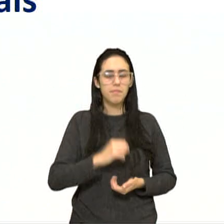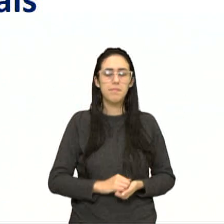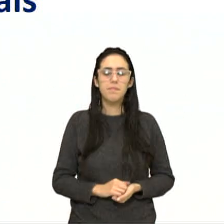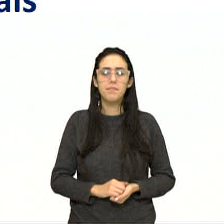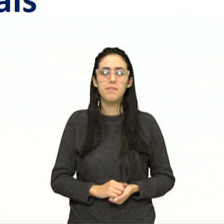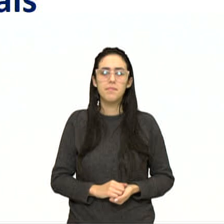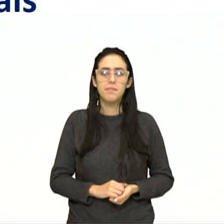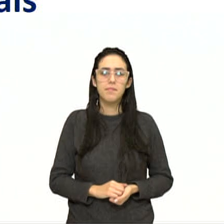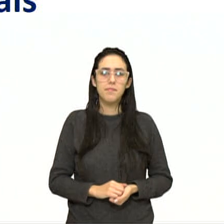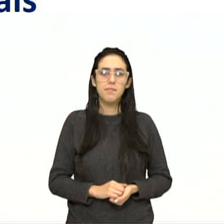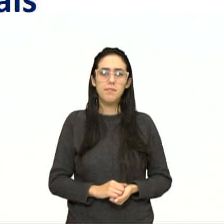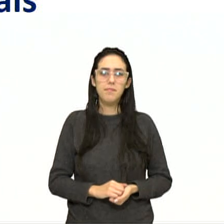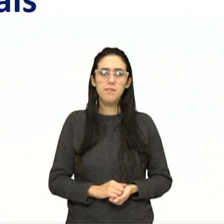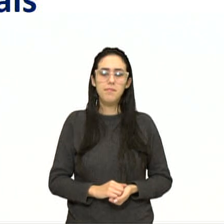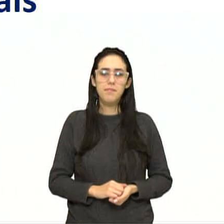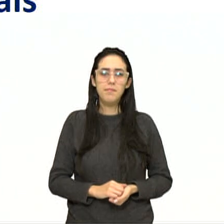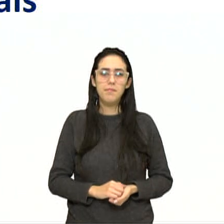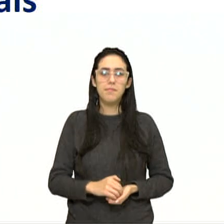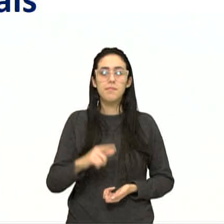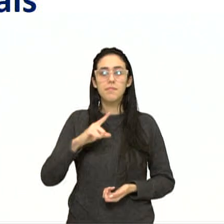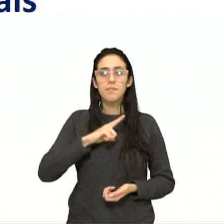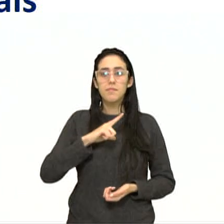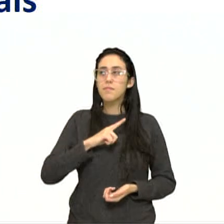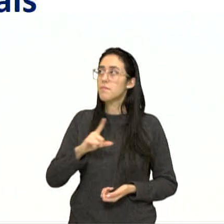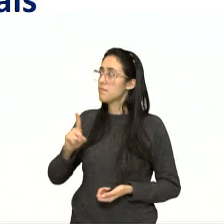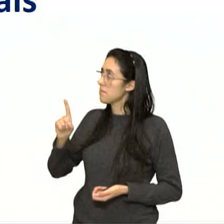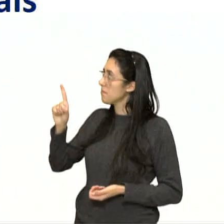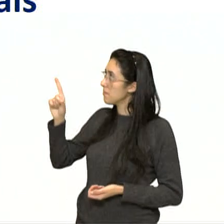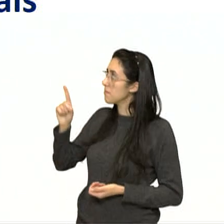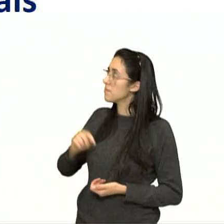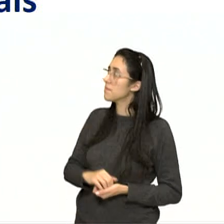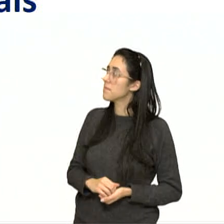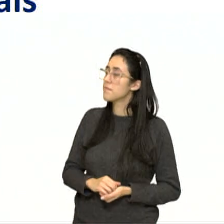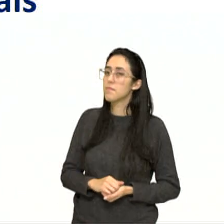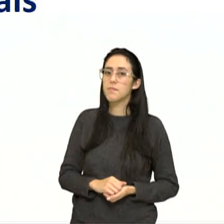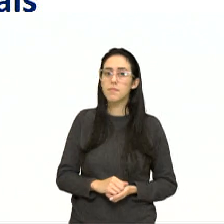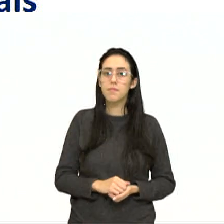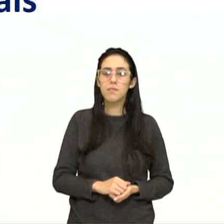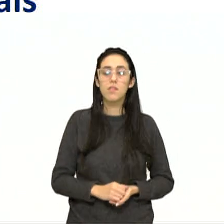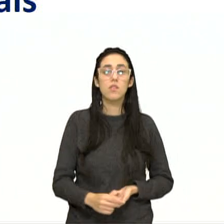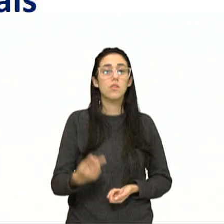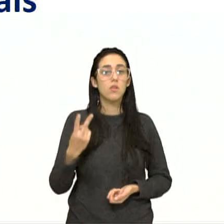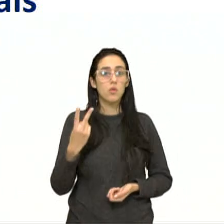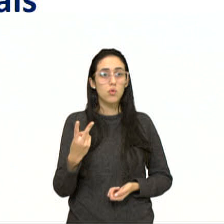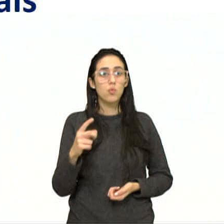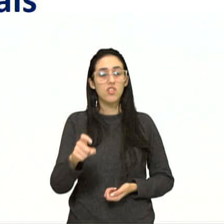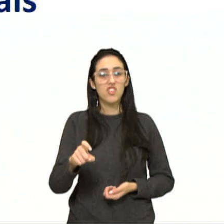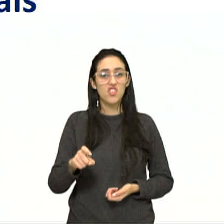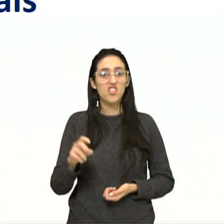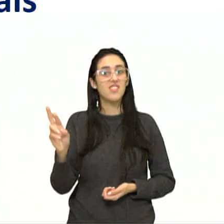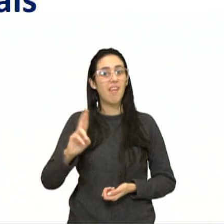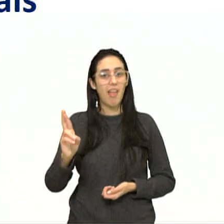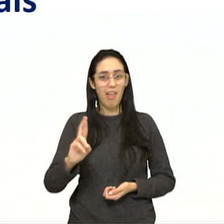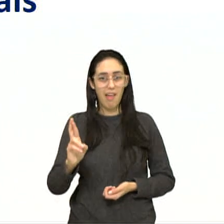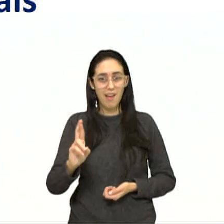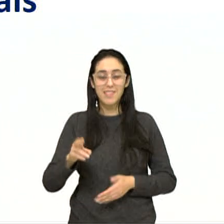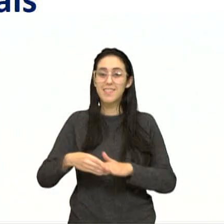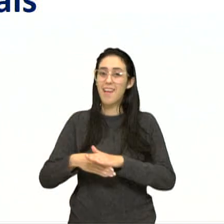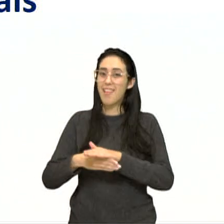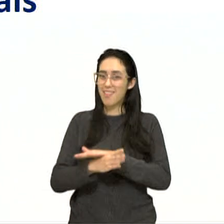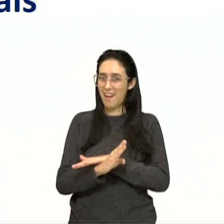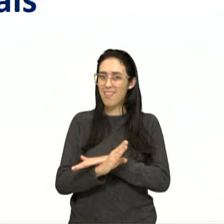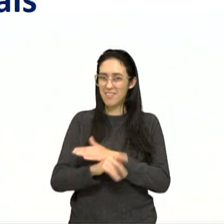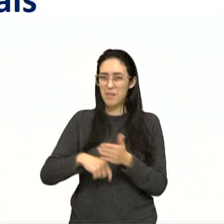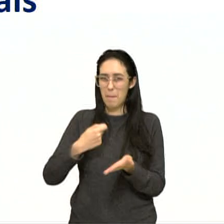agora. Qual é a oferta dada aqui? Ó? A oferta é 2x reais de entrada